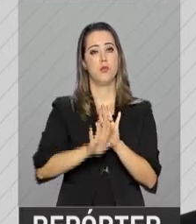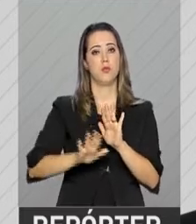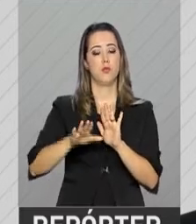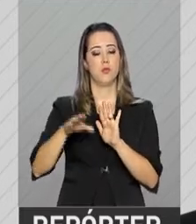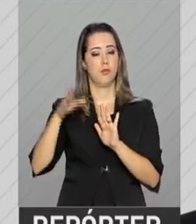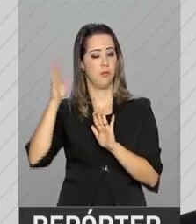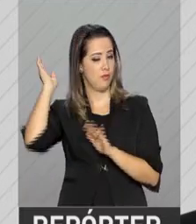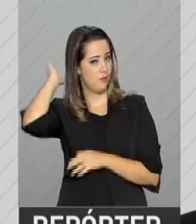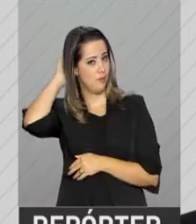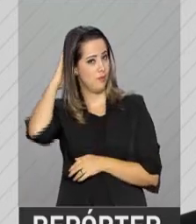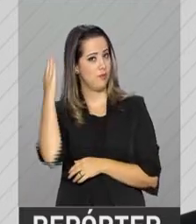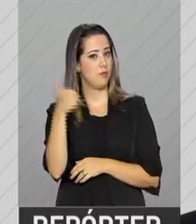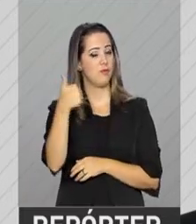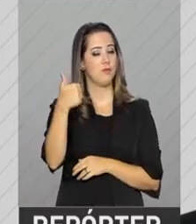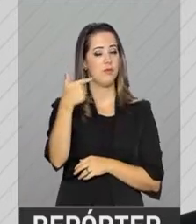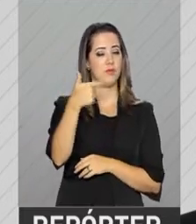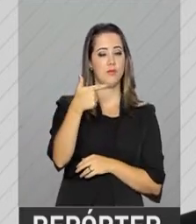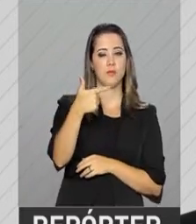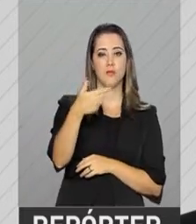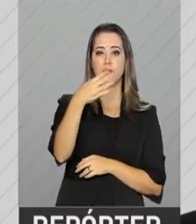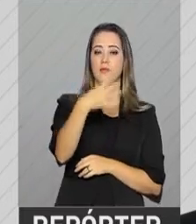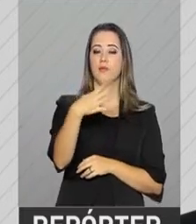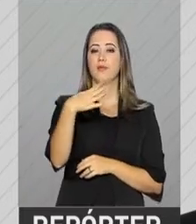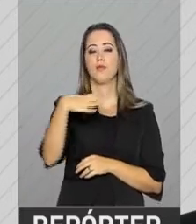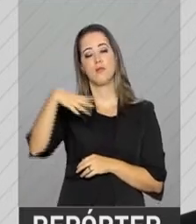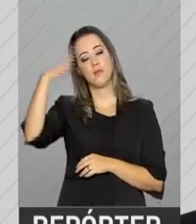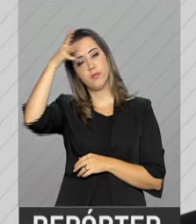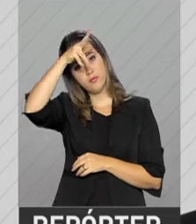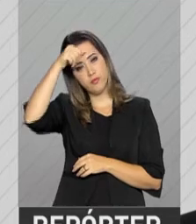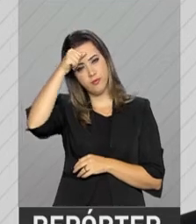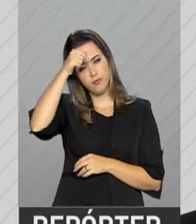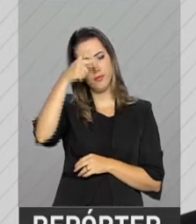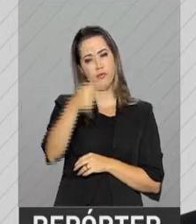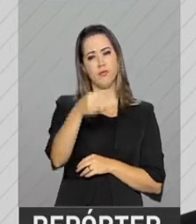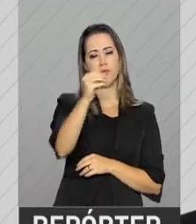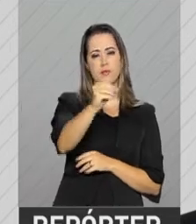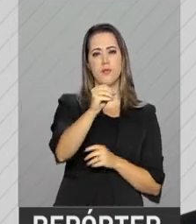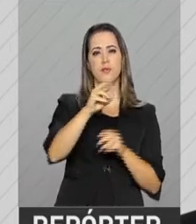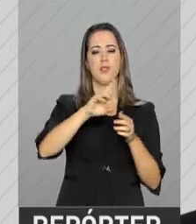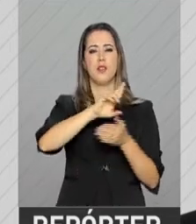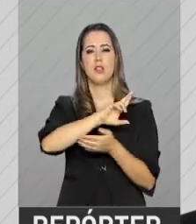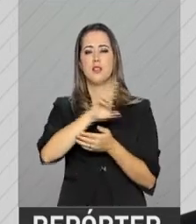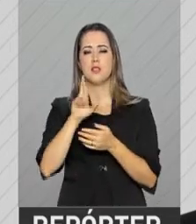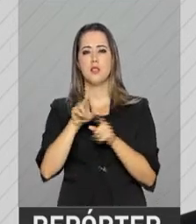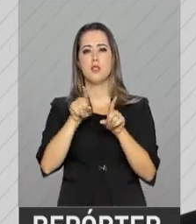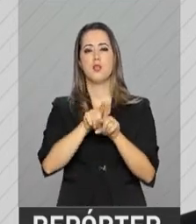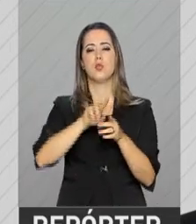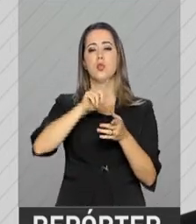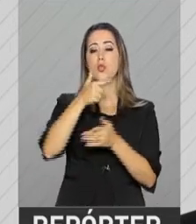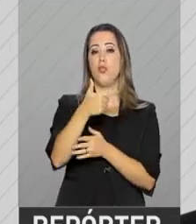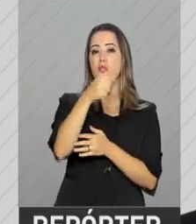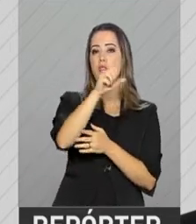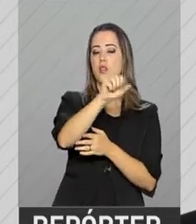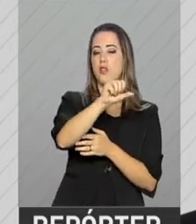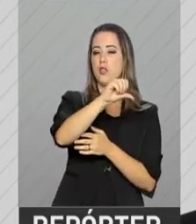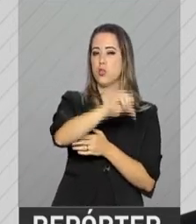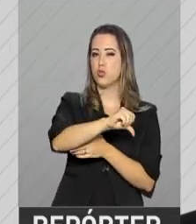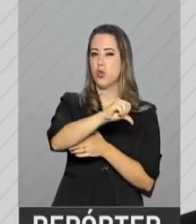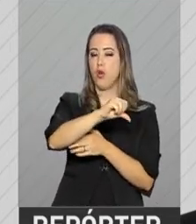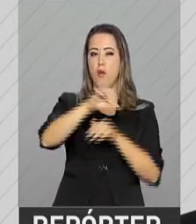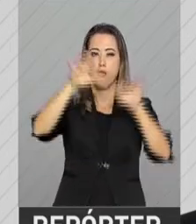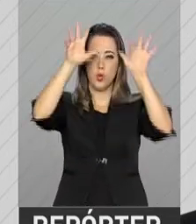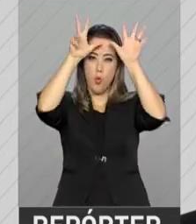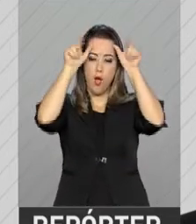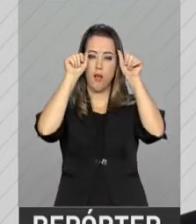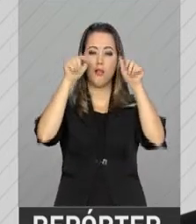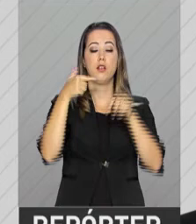amazonas 108 mil tocantins 70 em rondônia 29 no acre 29 com a pá e